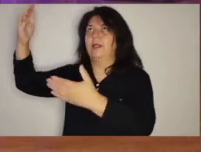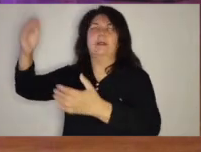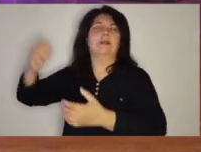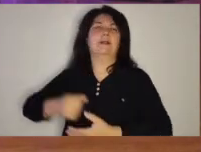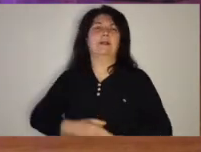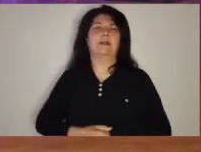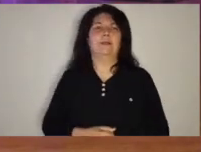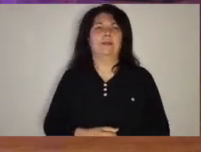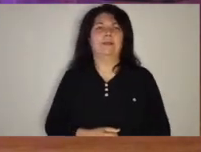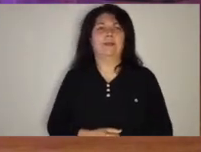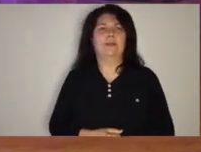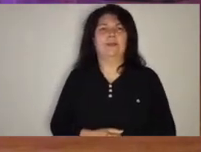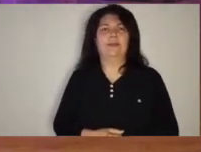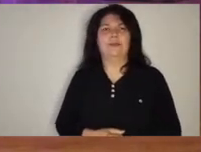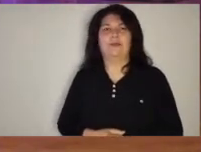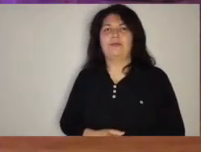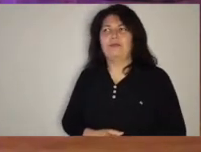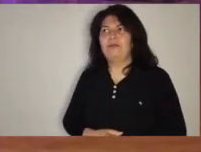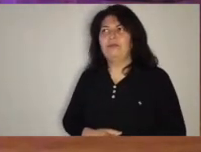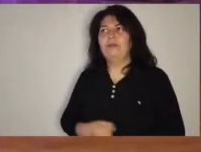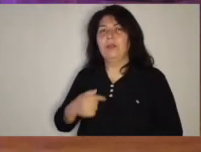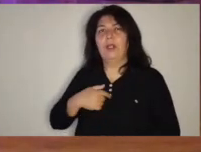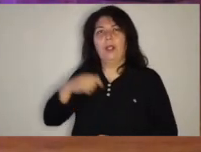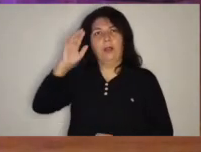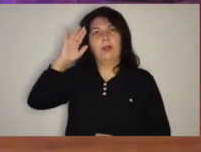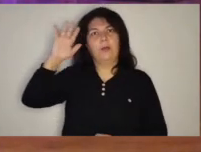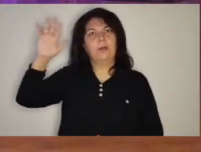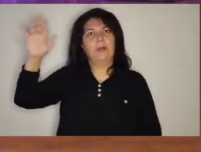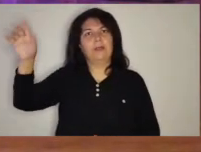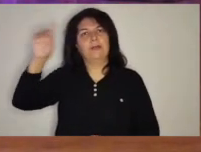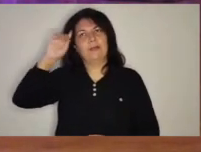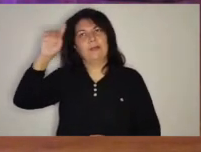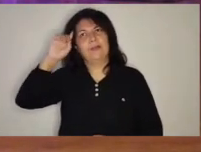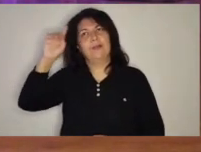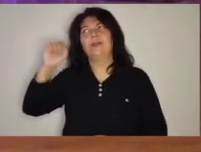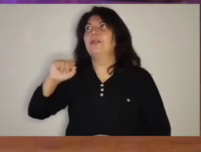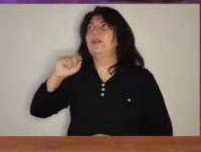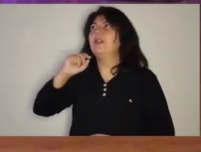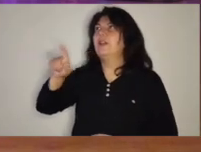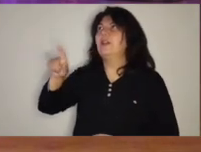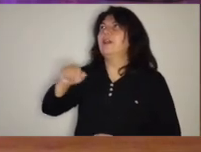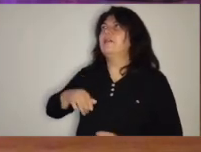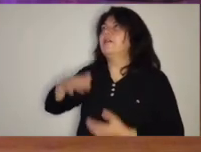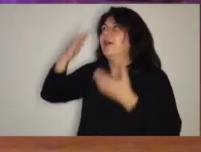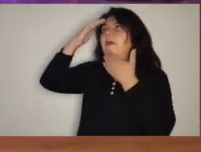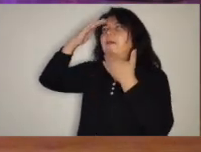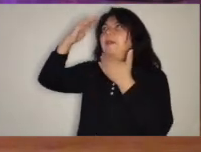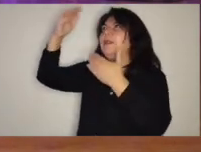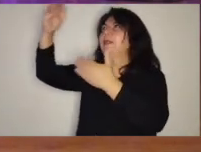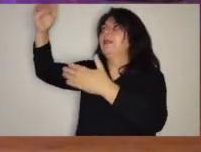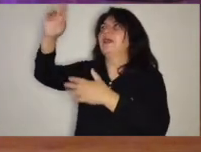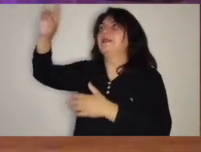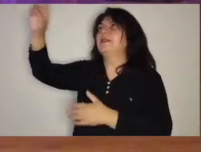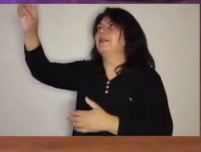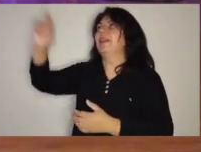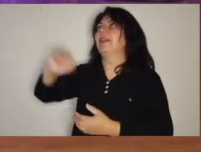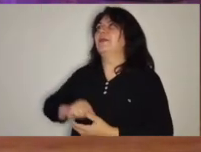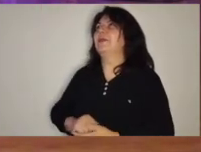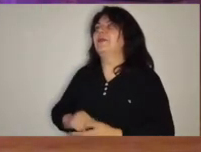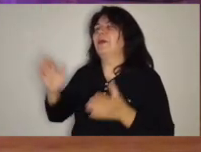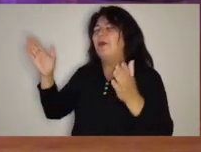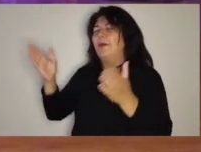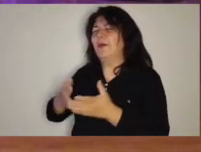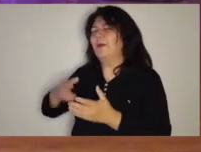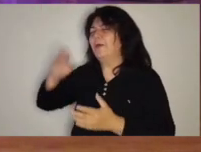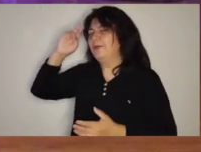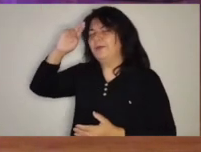ele tinha um coração grato. Eu imagino que todo dia de manhã ele olhava ali e falava assim: obrigada, Senhor. Hoje o meu dia vai ser